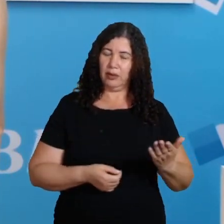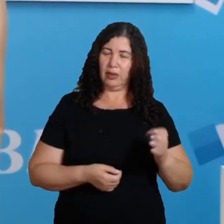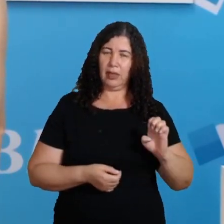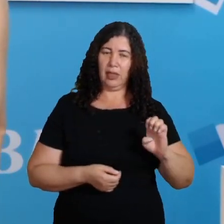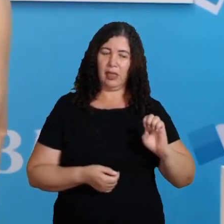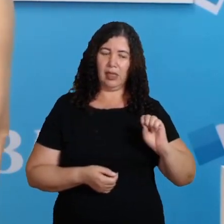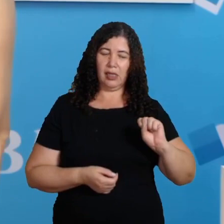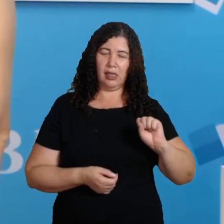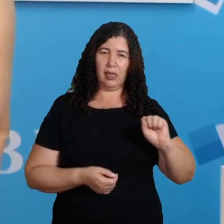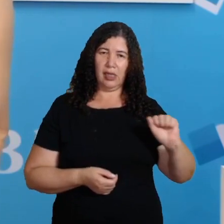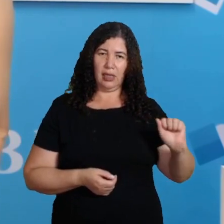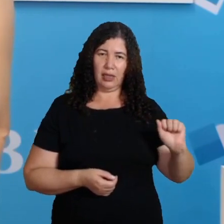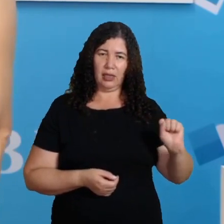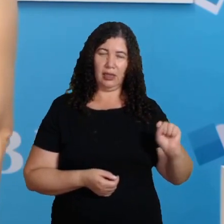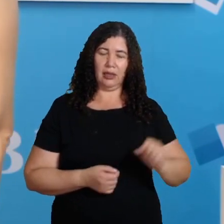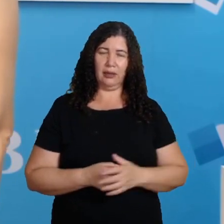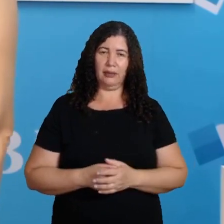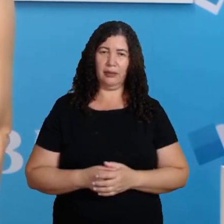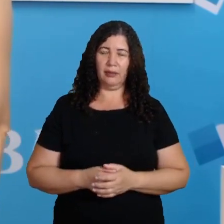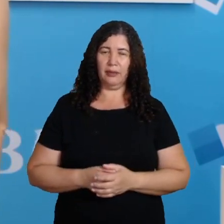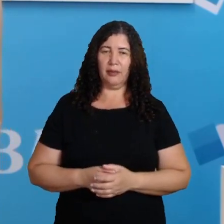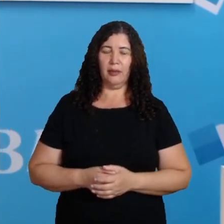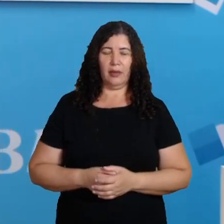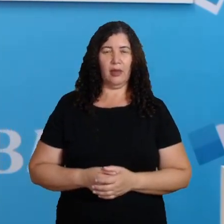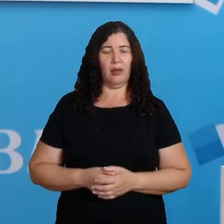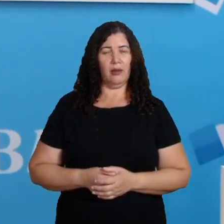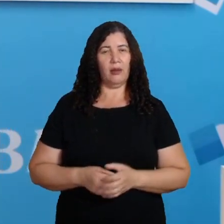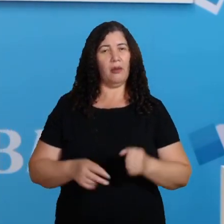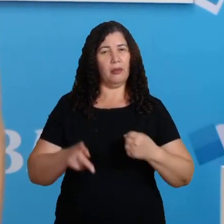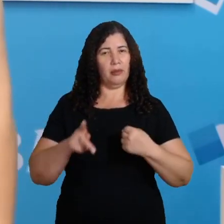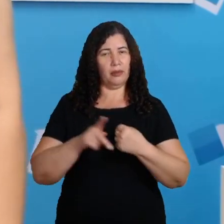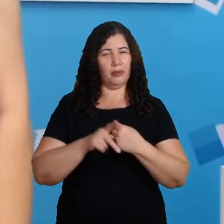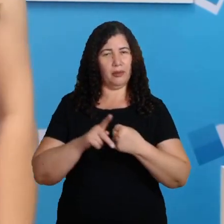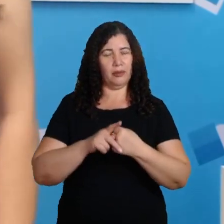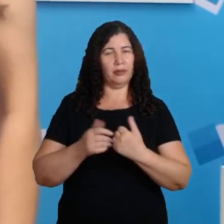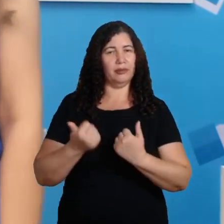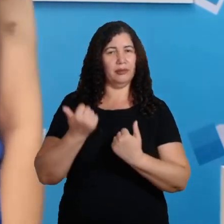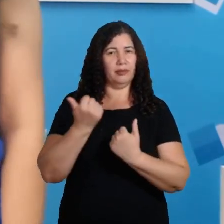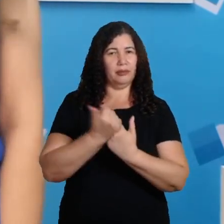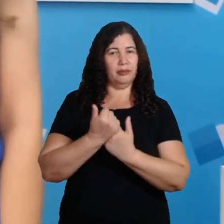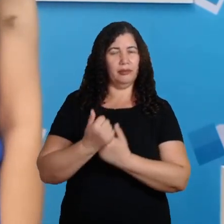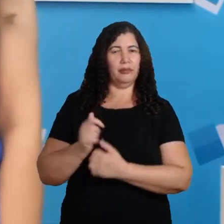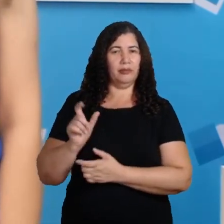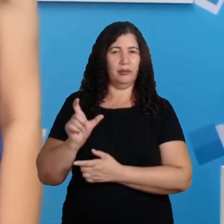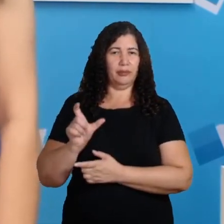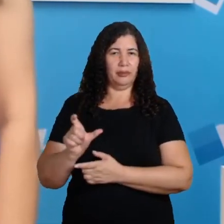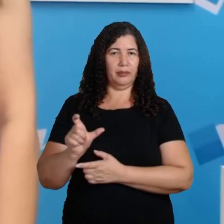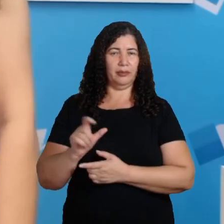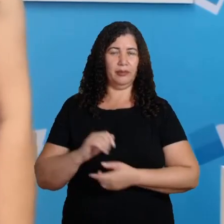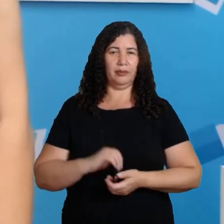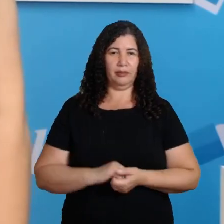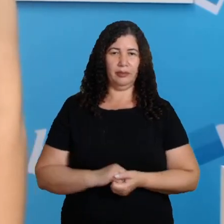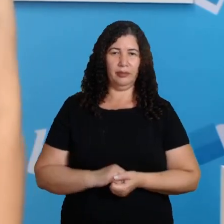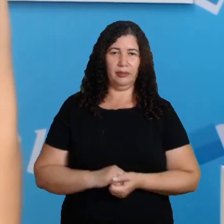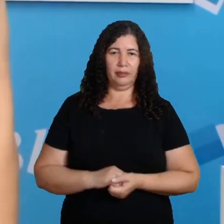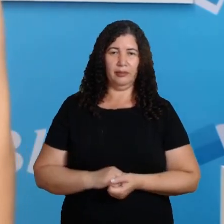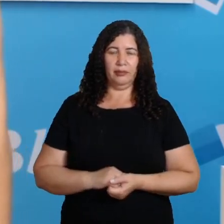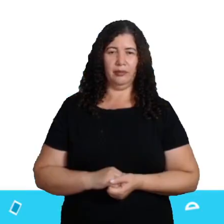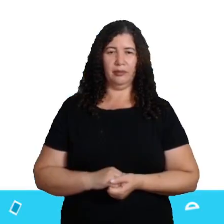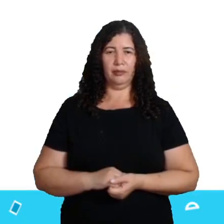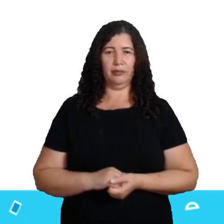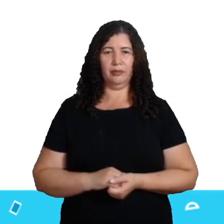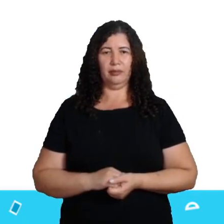e progresso. Mais uma vez o pronome funcionando como elemento anafórico, isto é, de